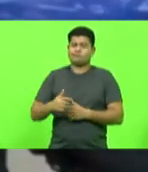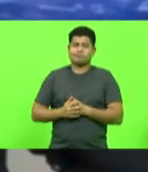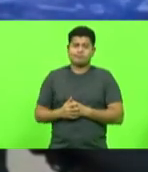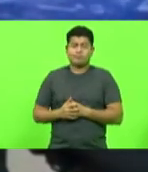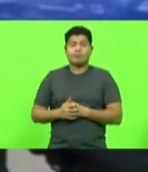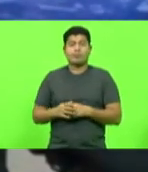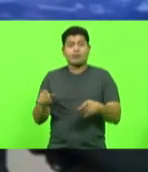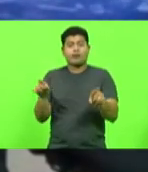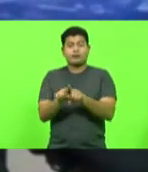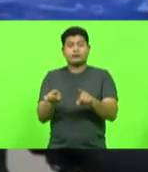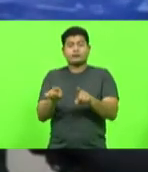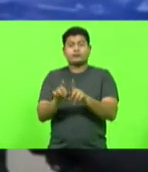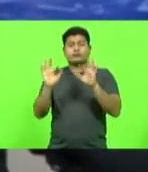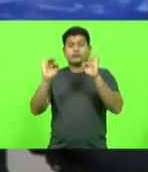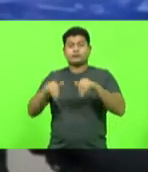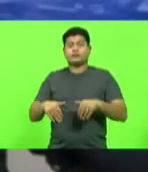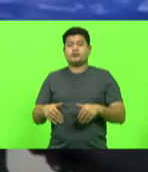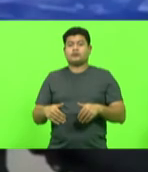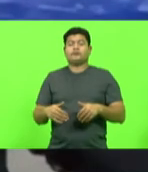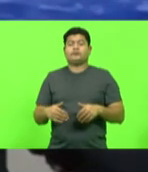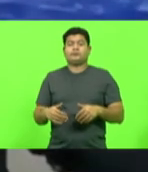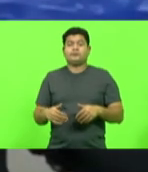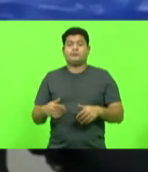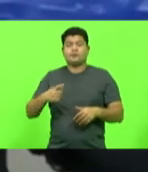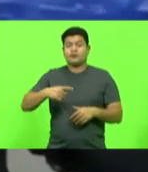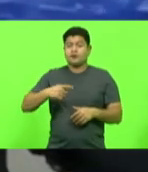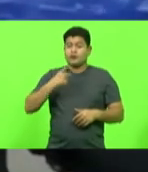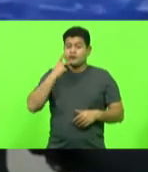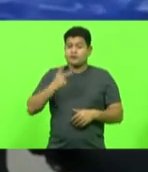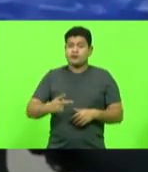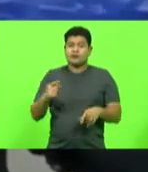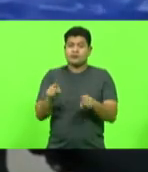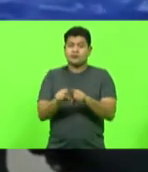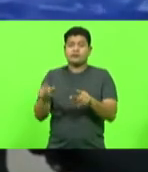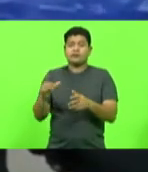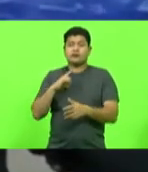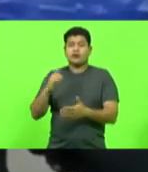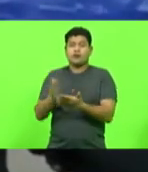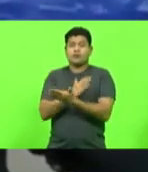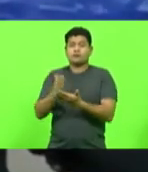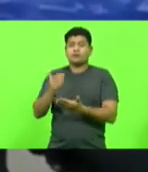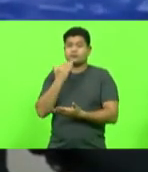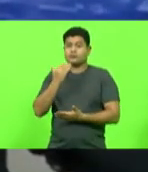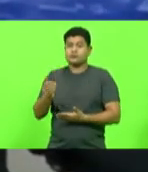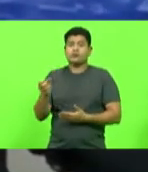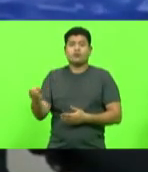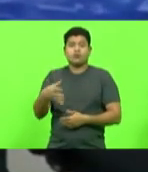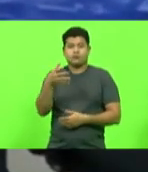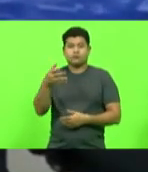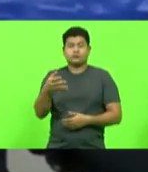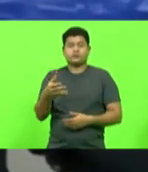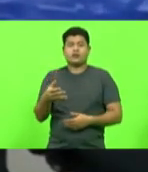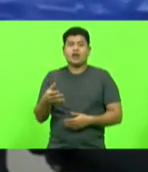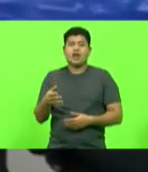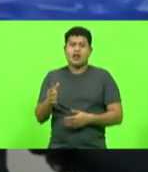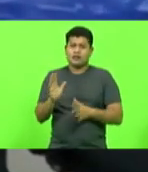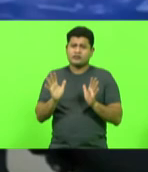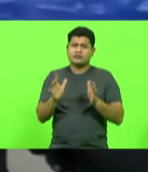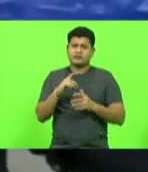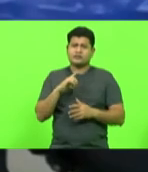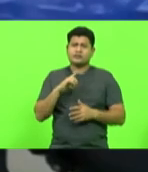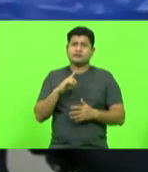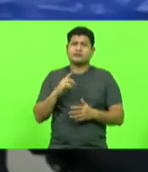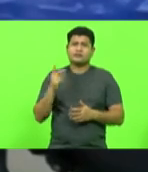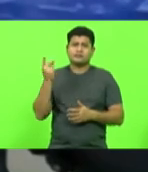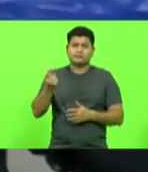só finalizando aqui, né, dizer que nós temos algumas demandas novas. Eu diria demandas que já estão colocadas há mais